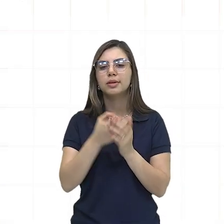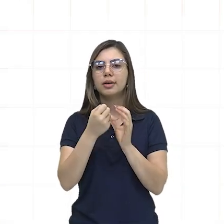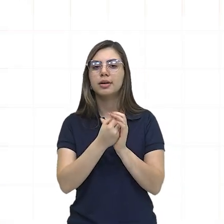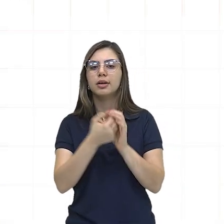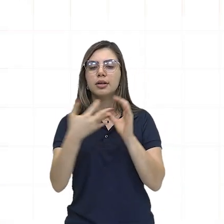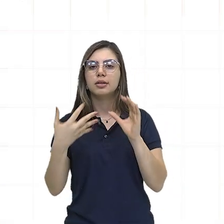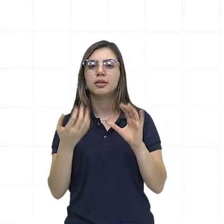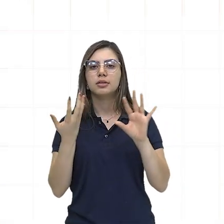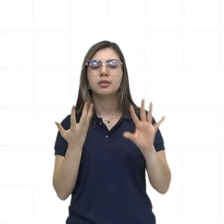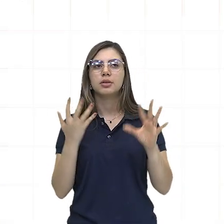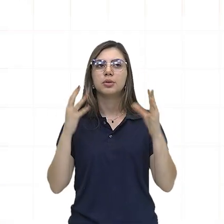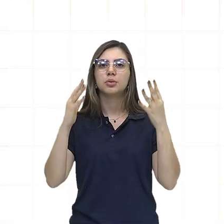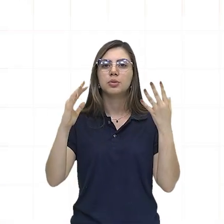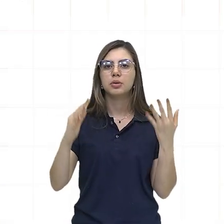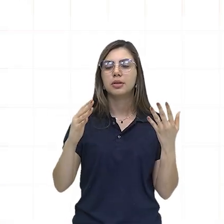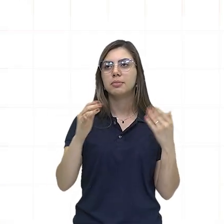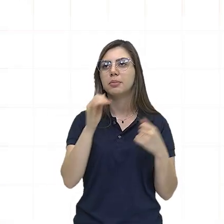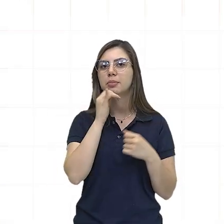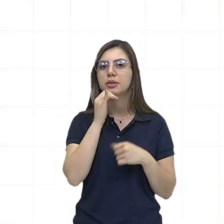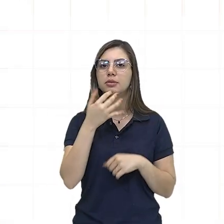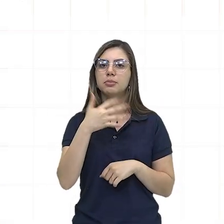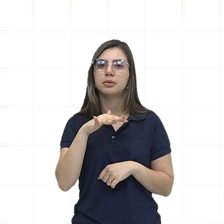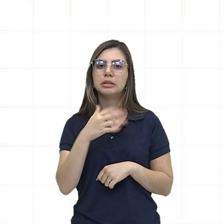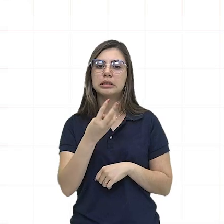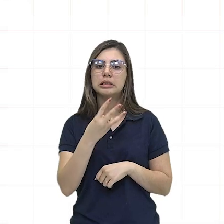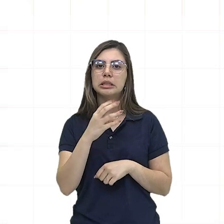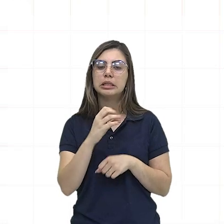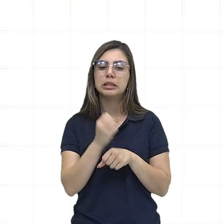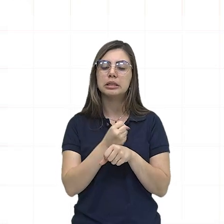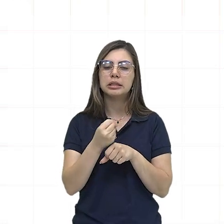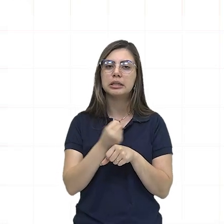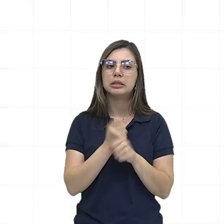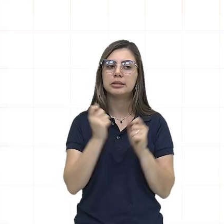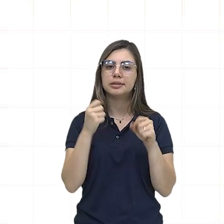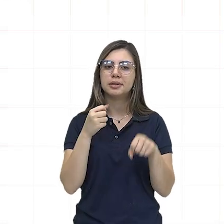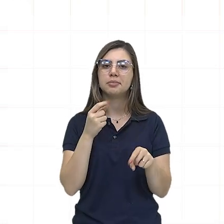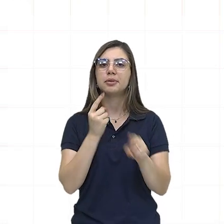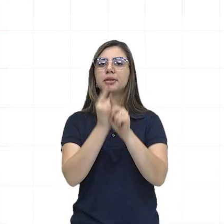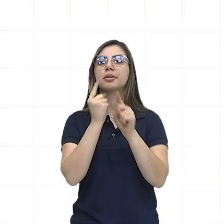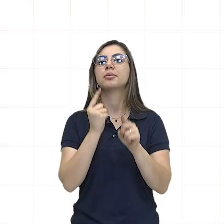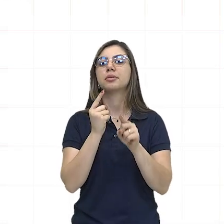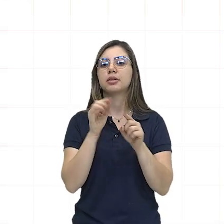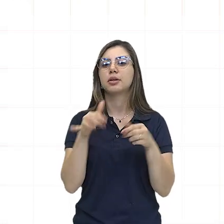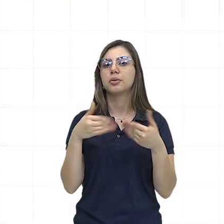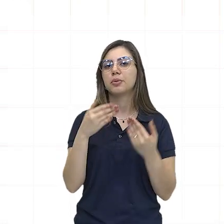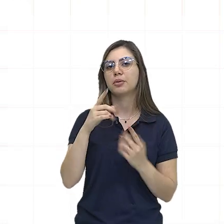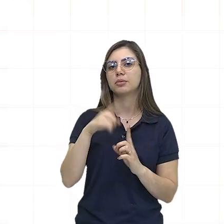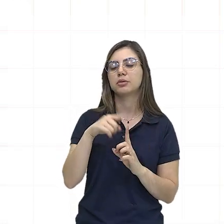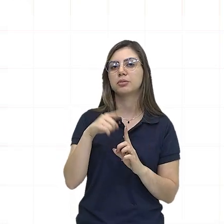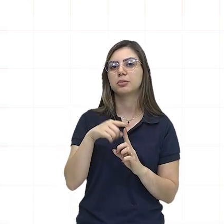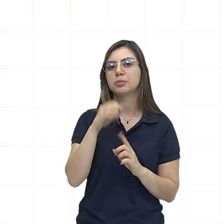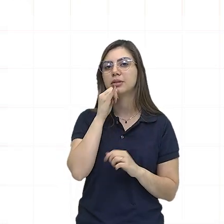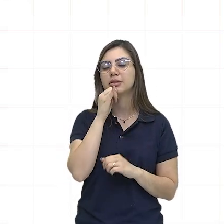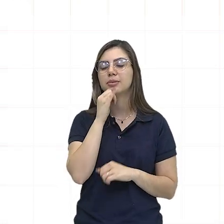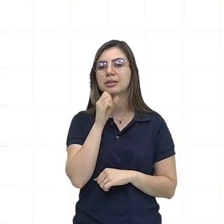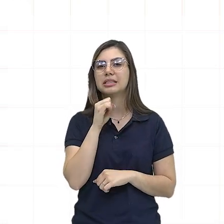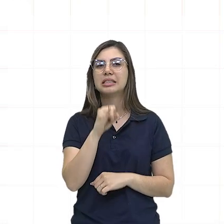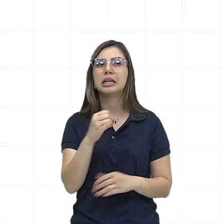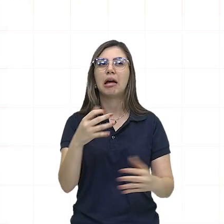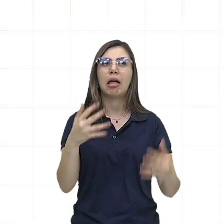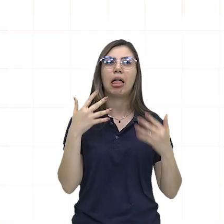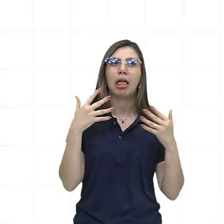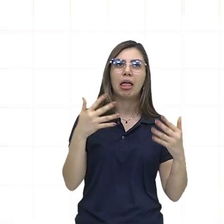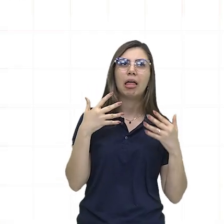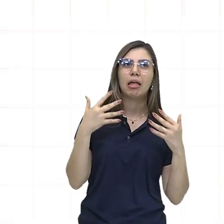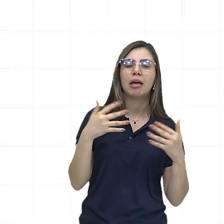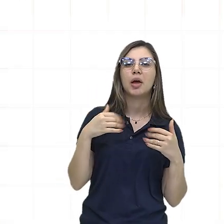suas condições climáticas ao longo de cerca de 30 anos. Então, quando nós dizemos que está muito